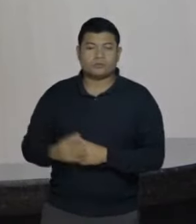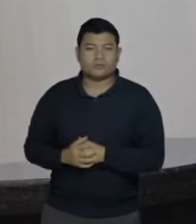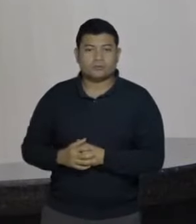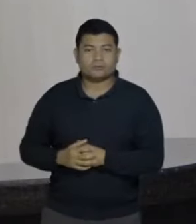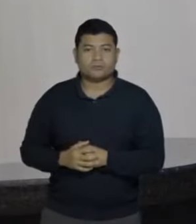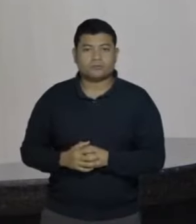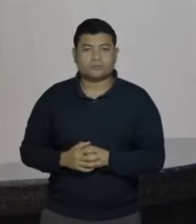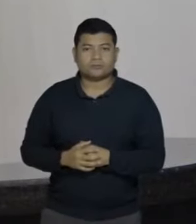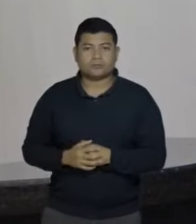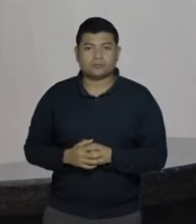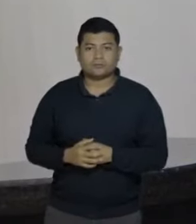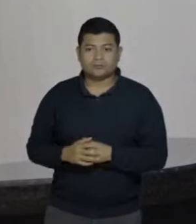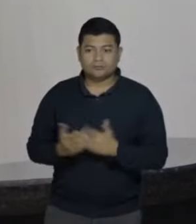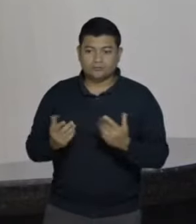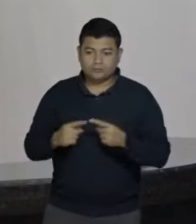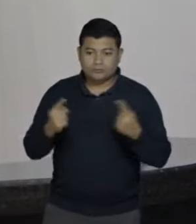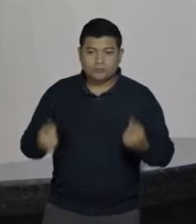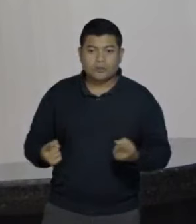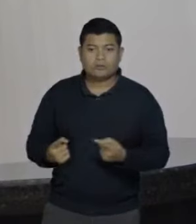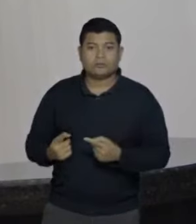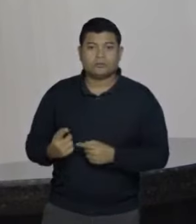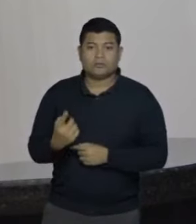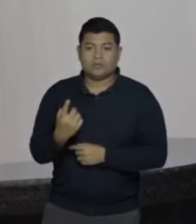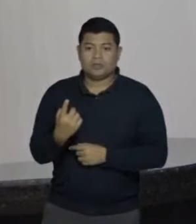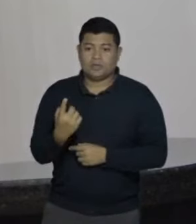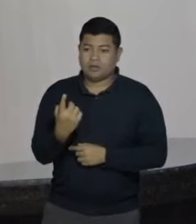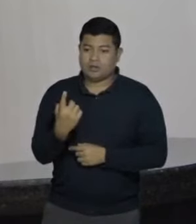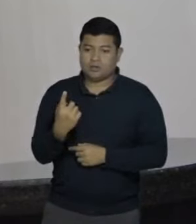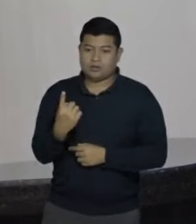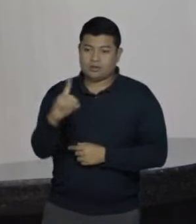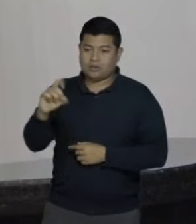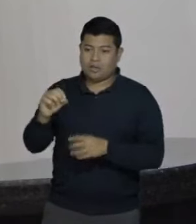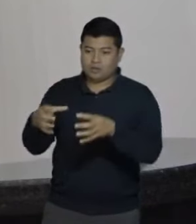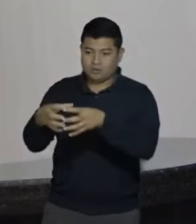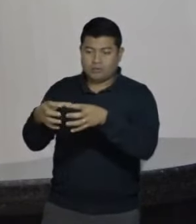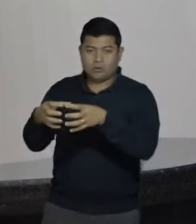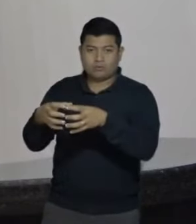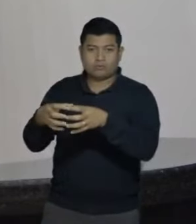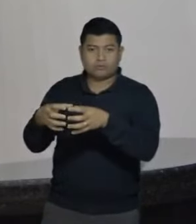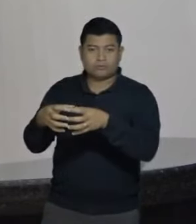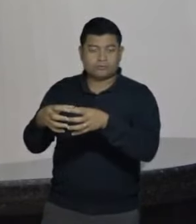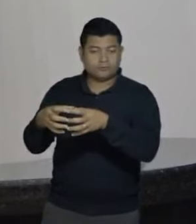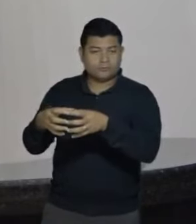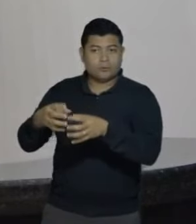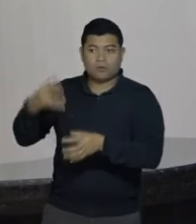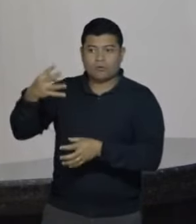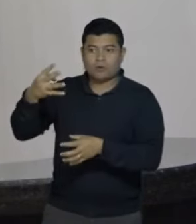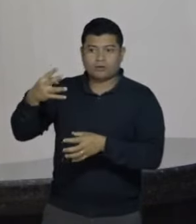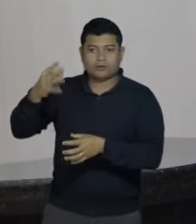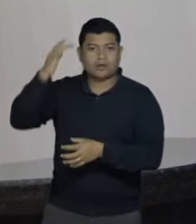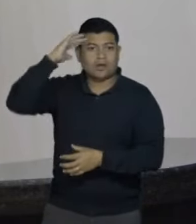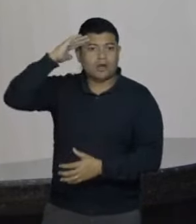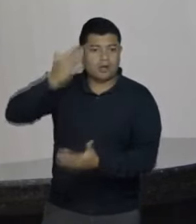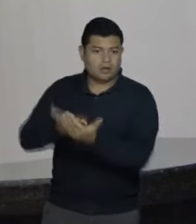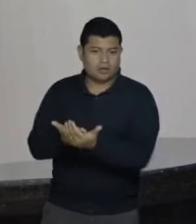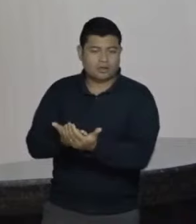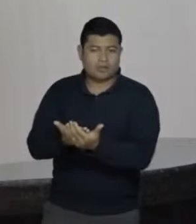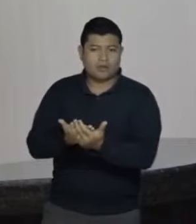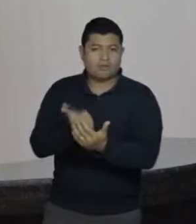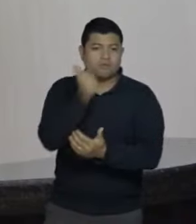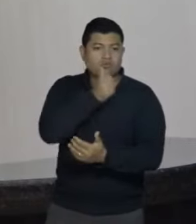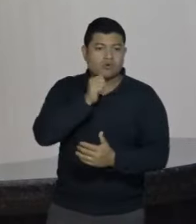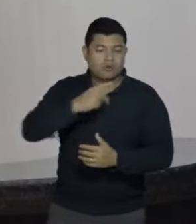de 10 pessoas quatro acham que as mulheres na política não atuam bem é